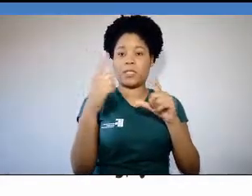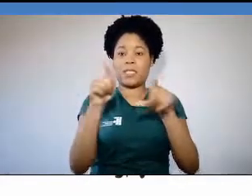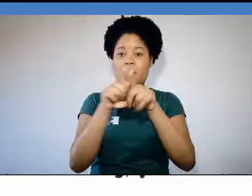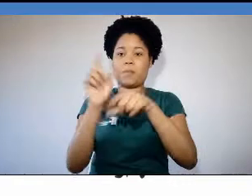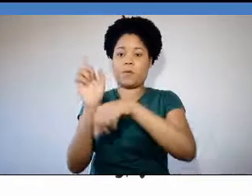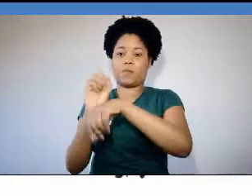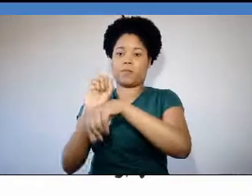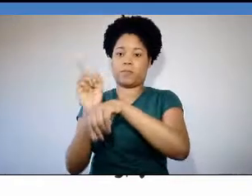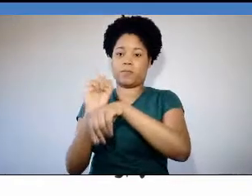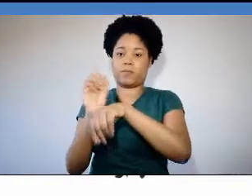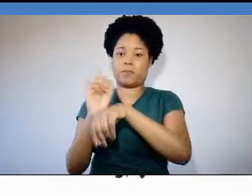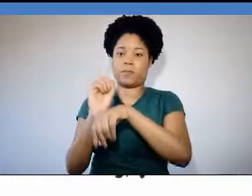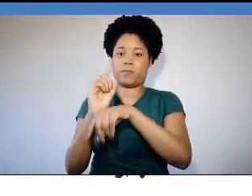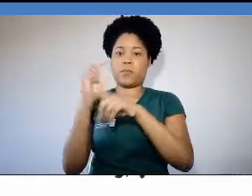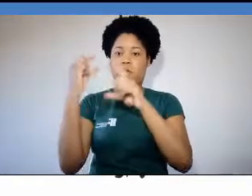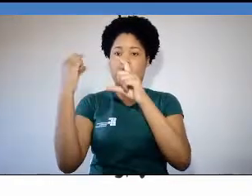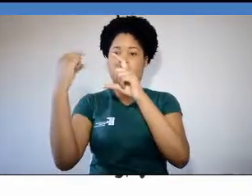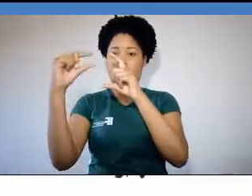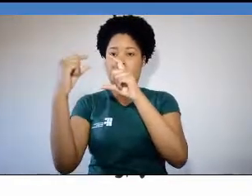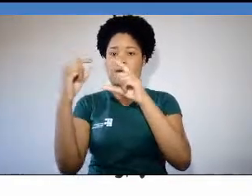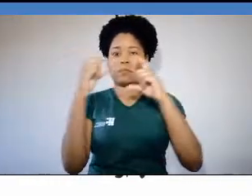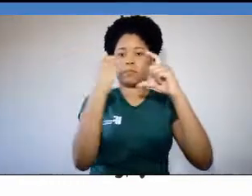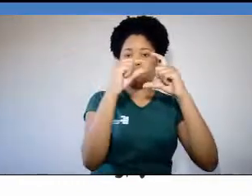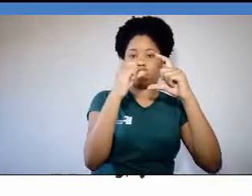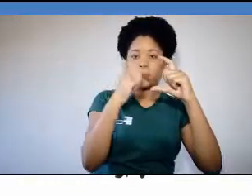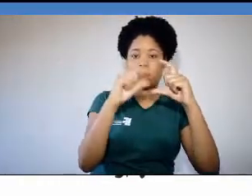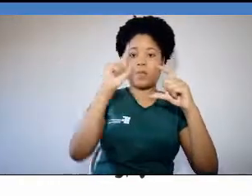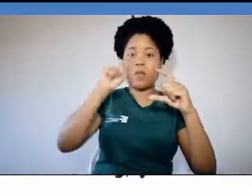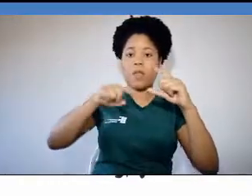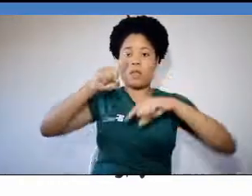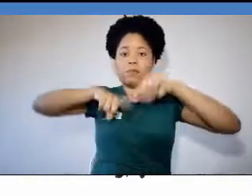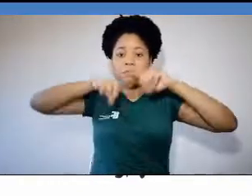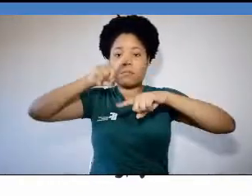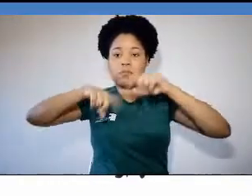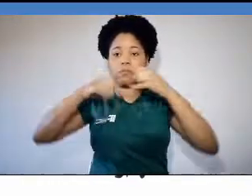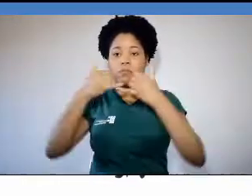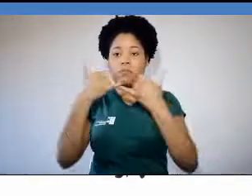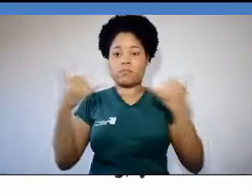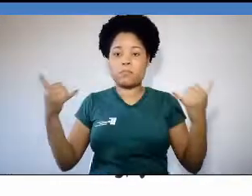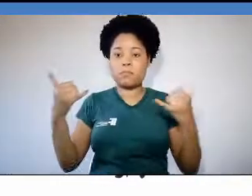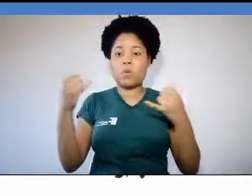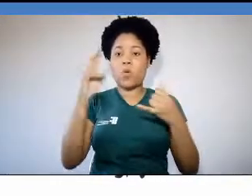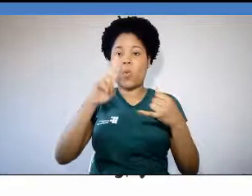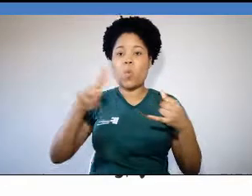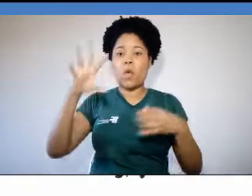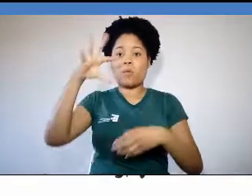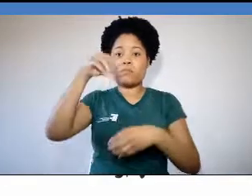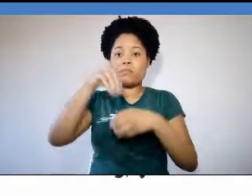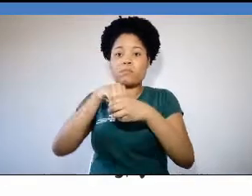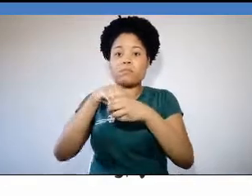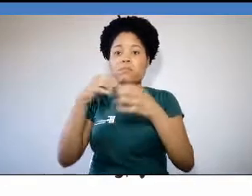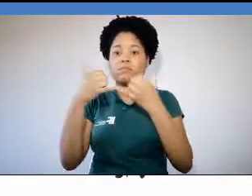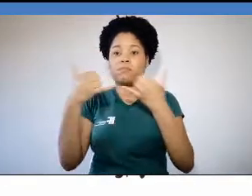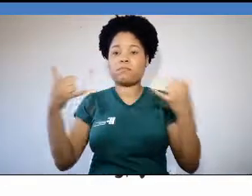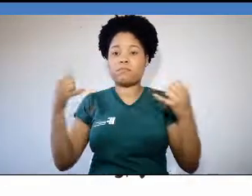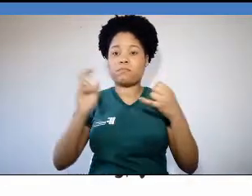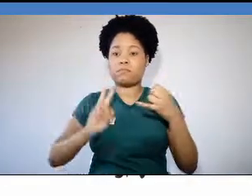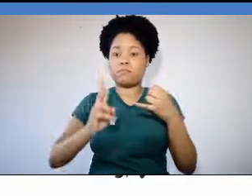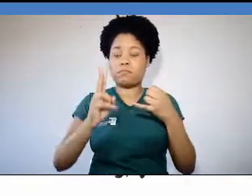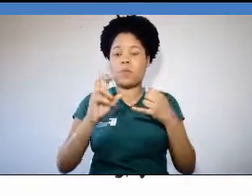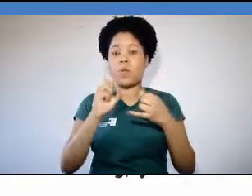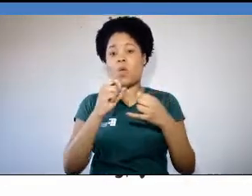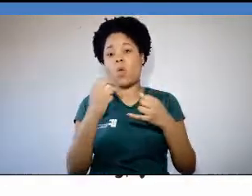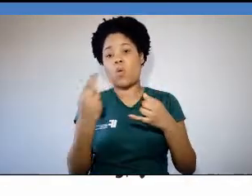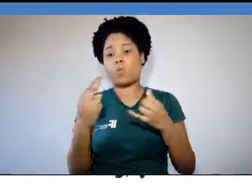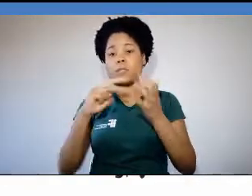o roteador. Hub e switch são equipamentos de rede utilizados dentro de uma mesma rede,